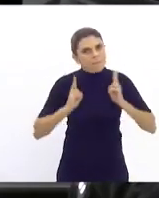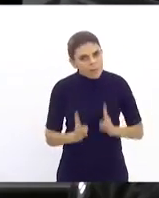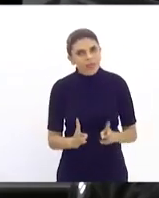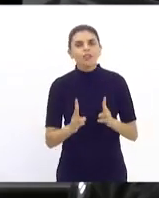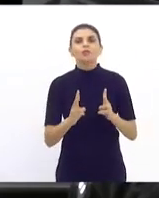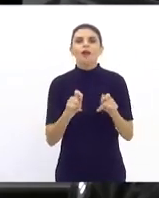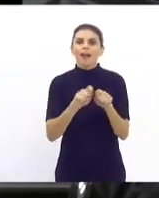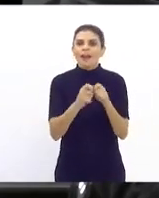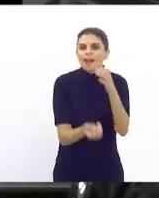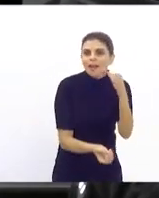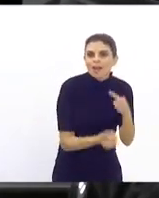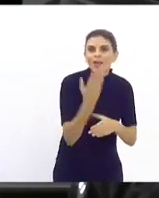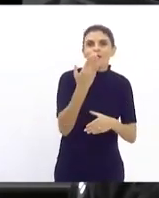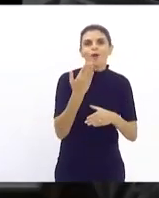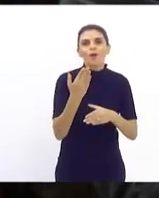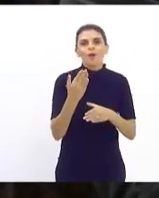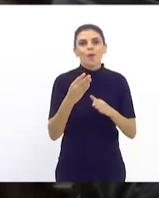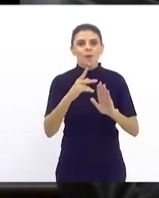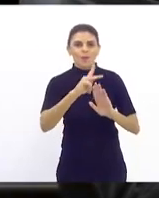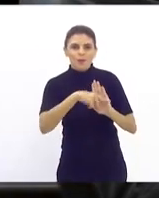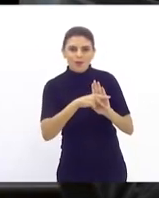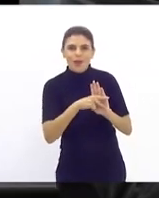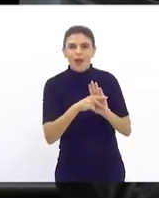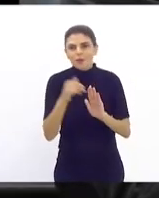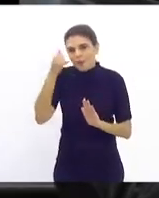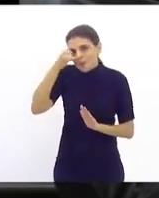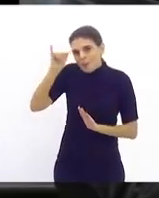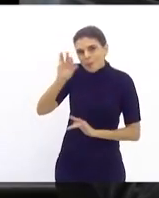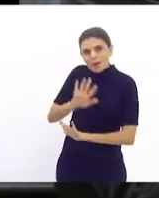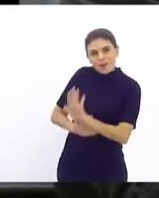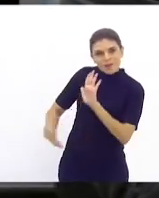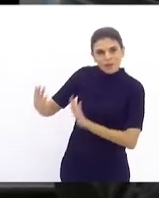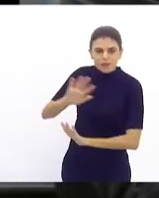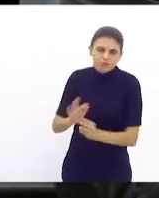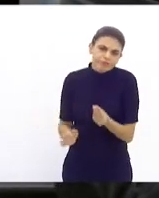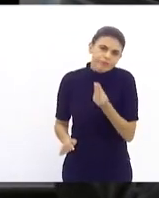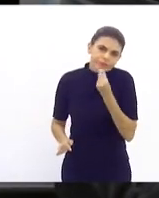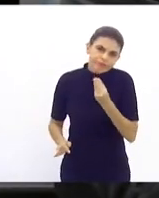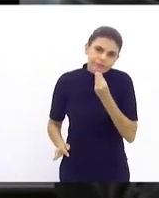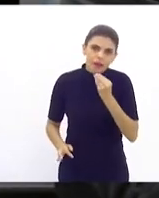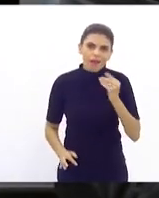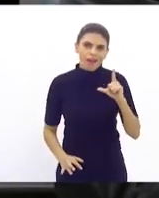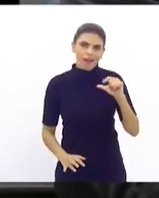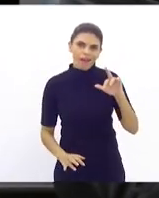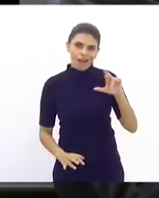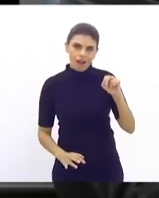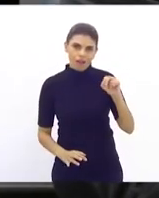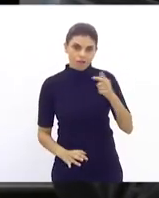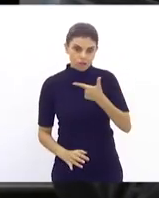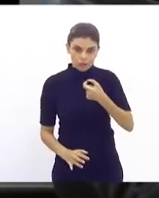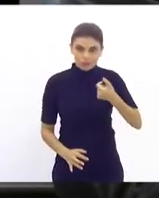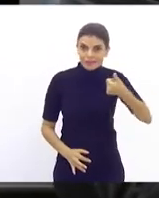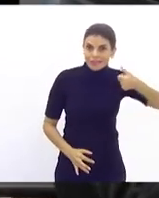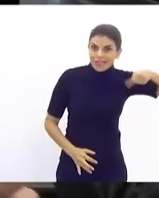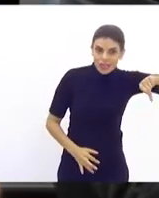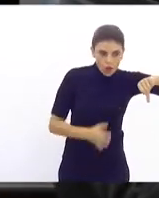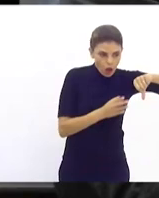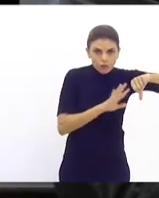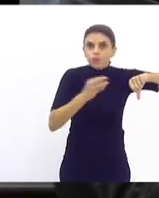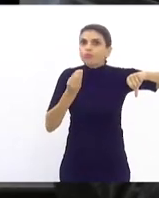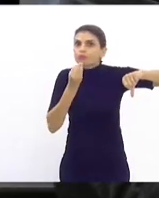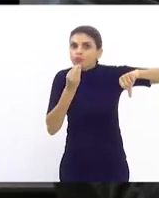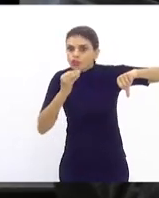prevenção. É claro que o projeto de 19 poderia